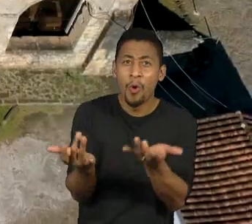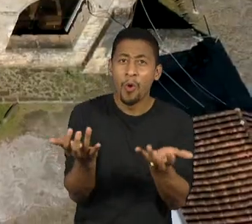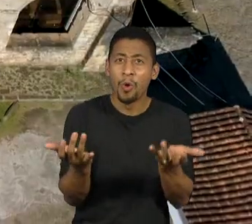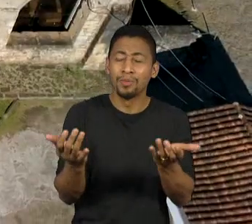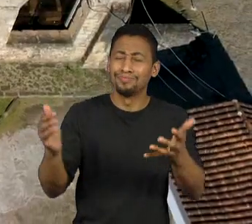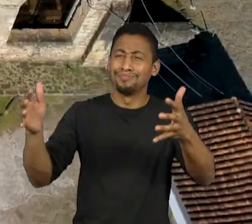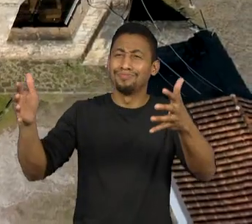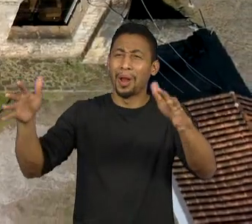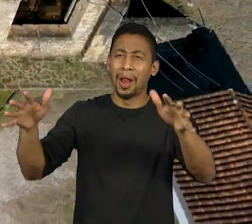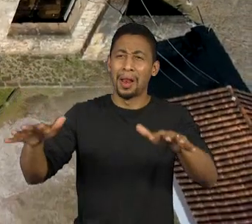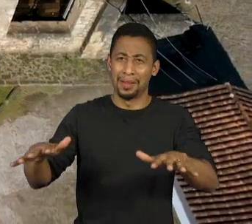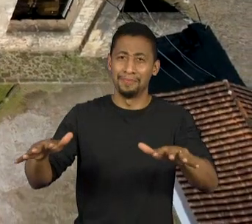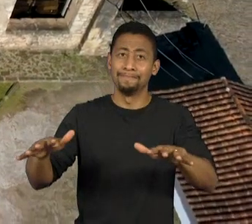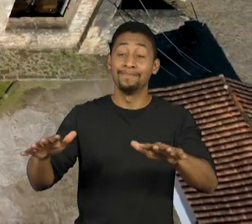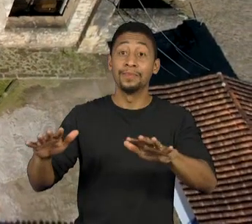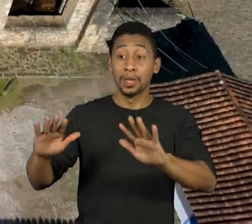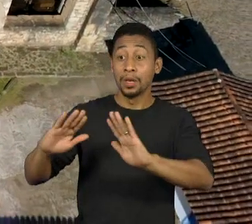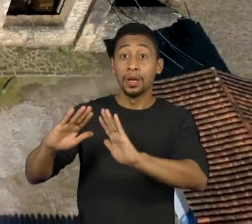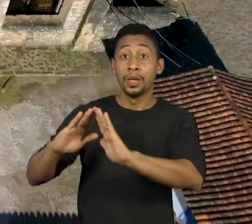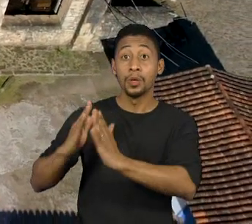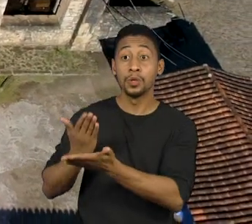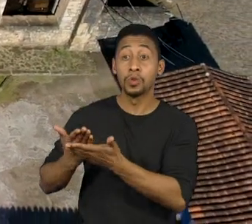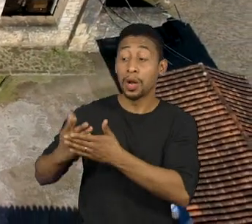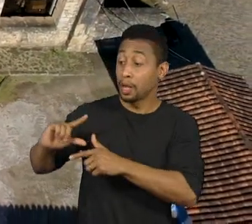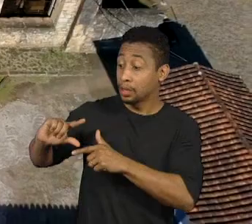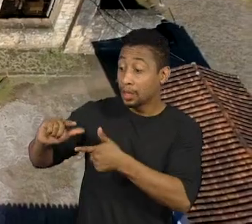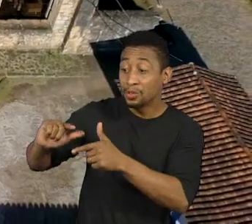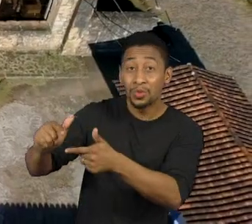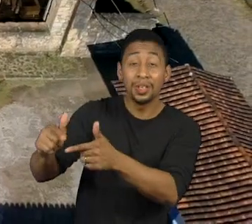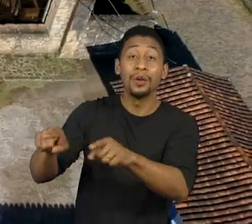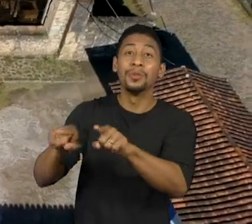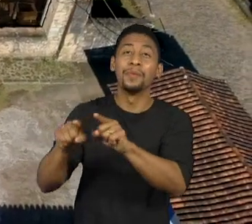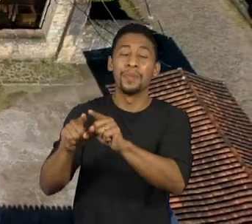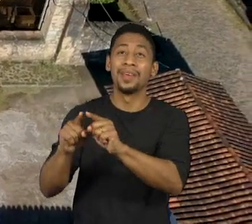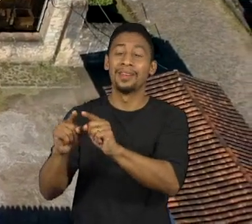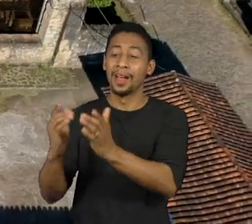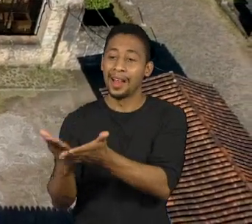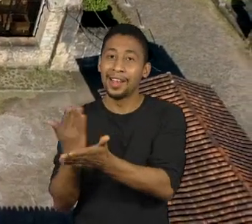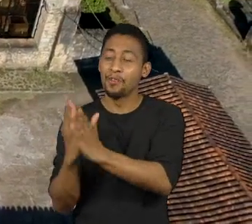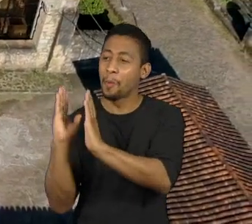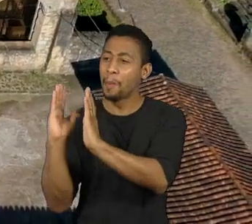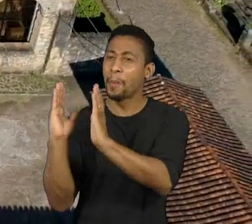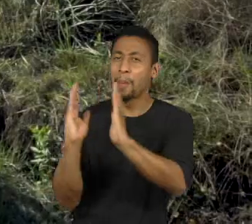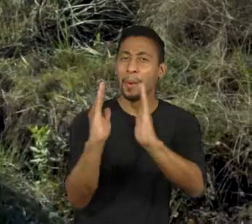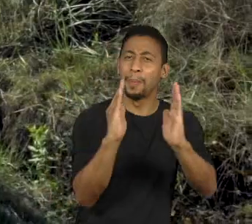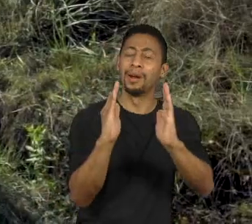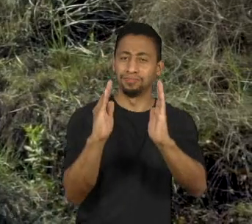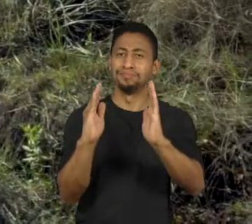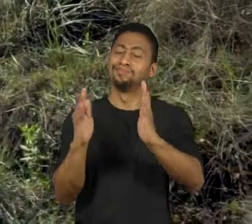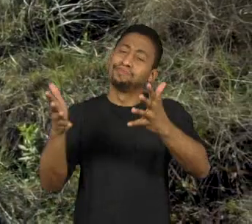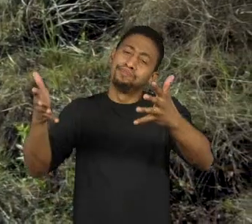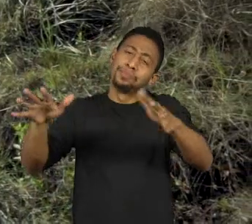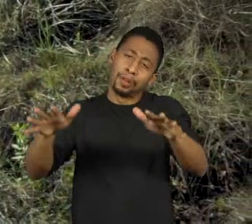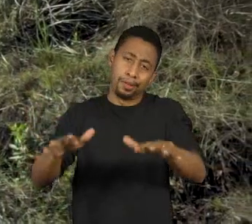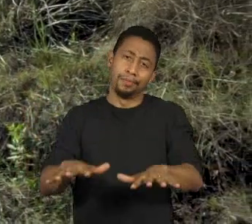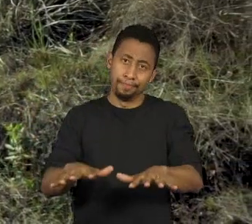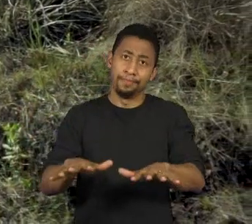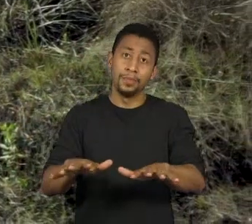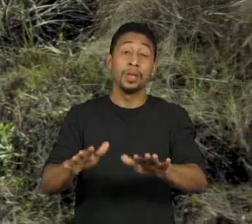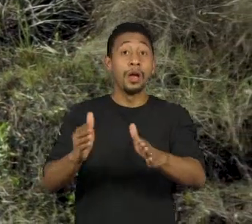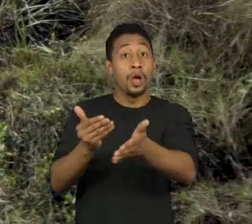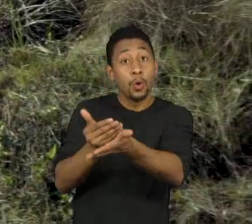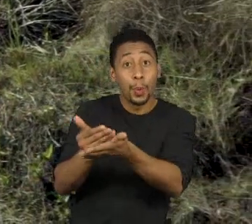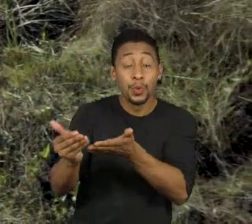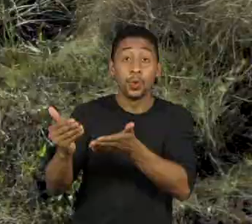completo o tradicional colégio e todo o rico acervo da biblioteca. A partir daí, o turismo ecológico